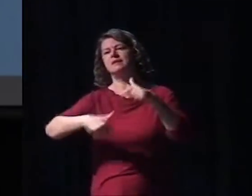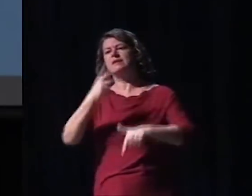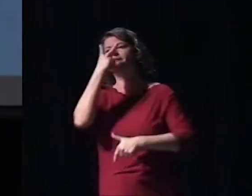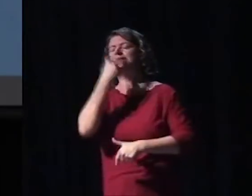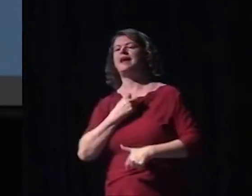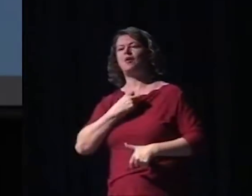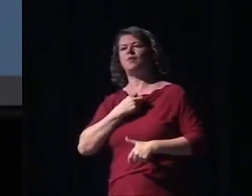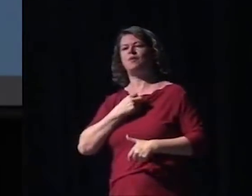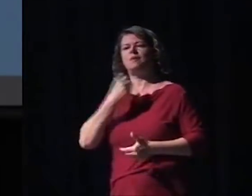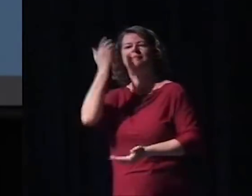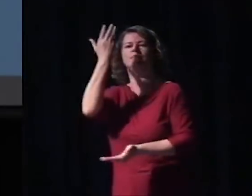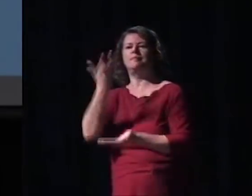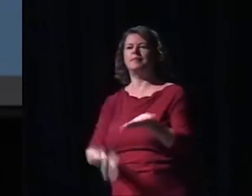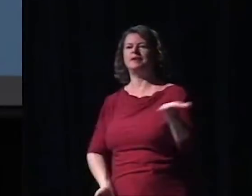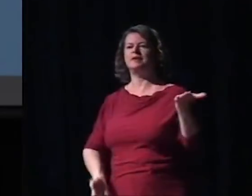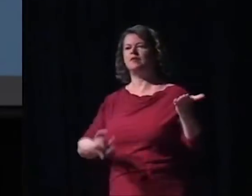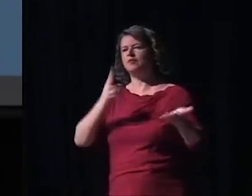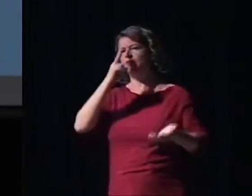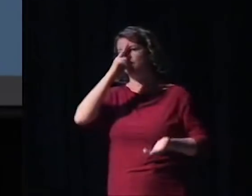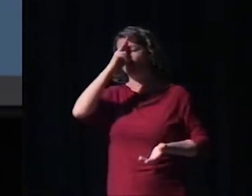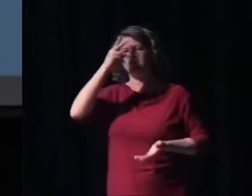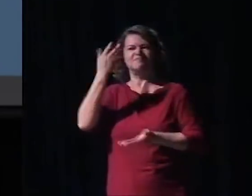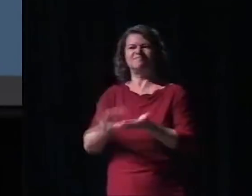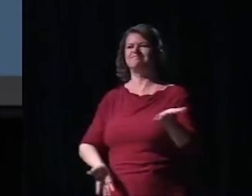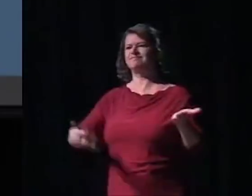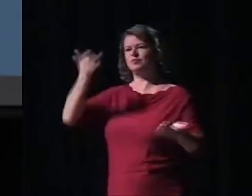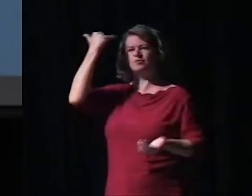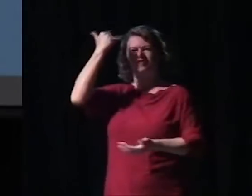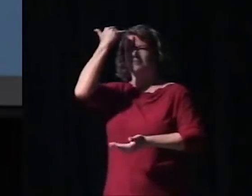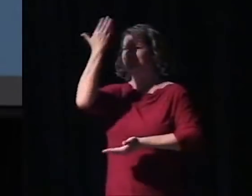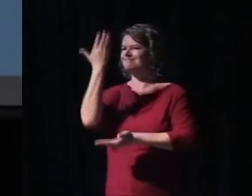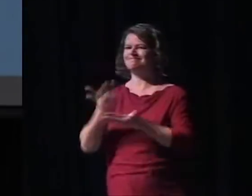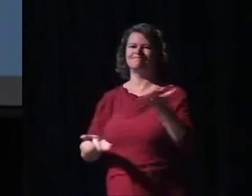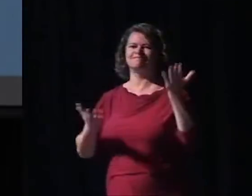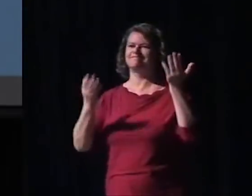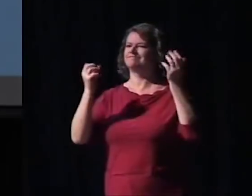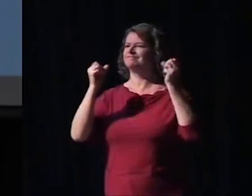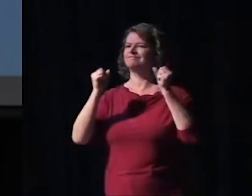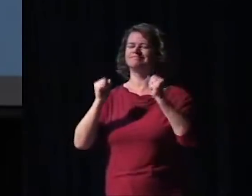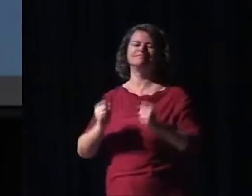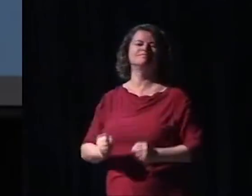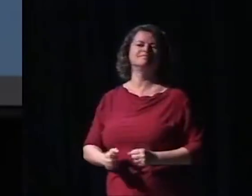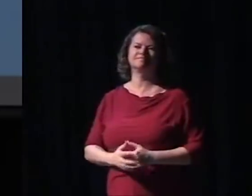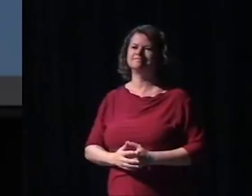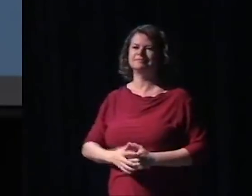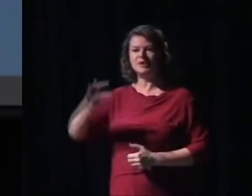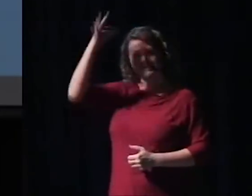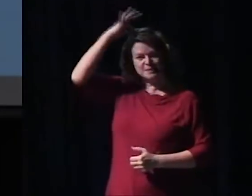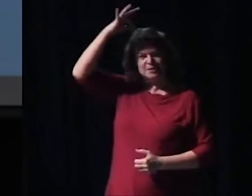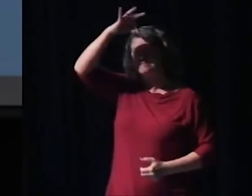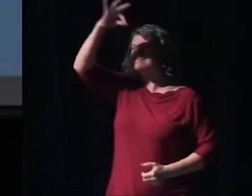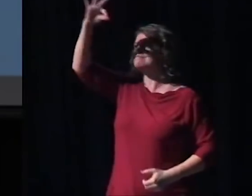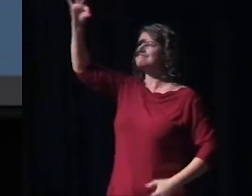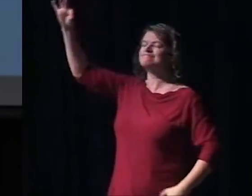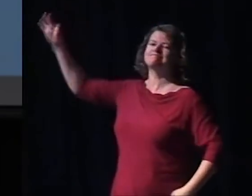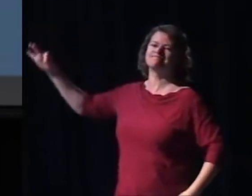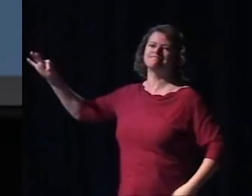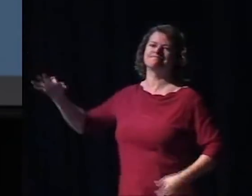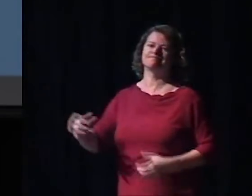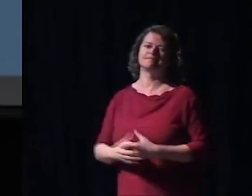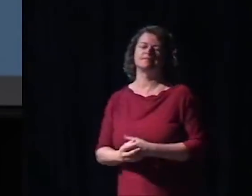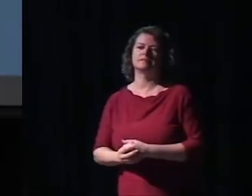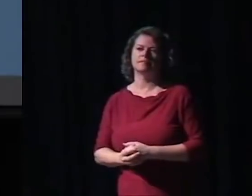Consagração significa exclusividade para Deus dominar, para Deus